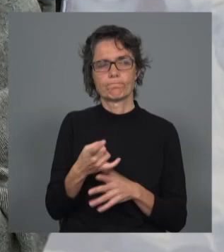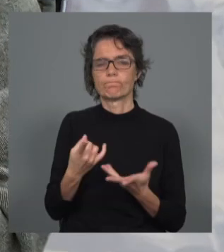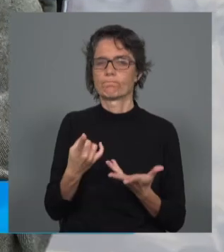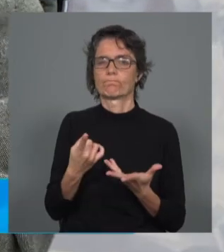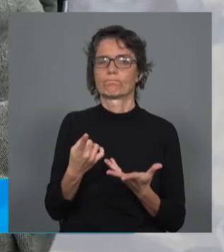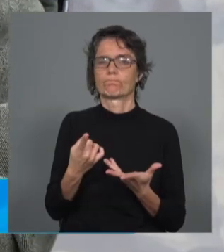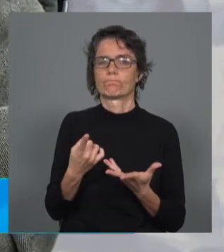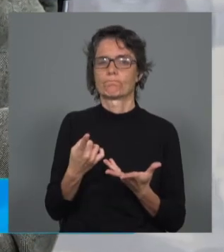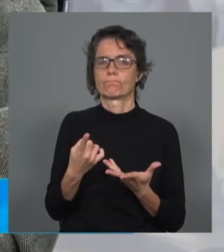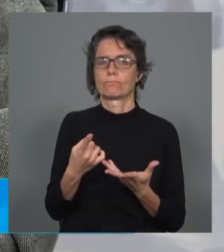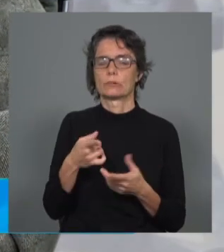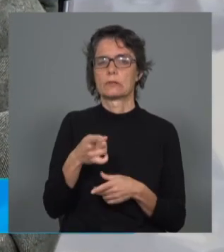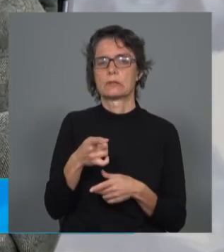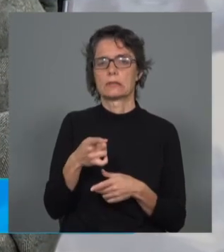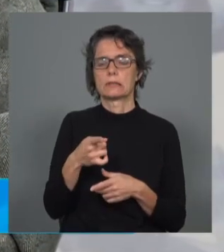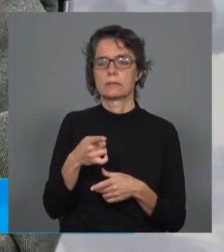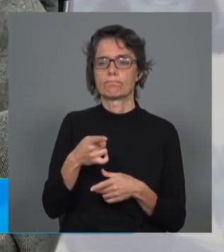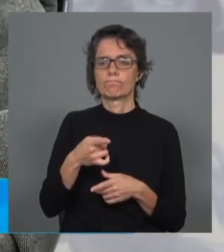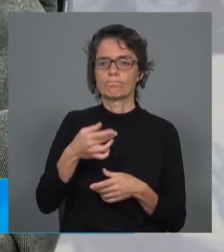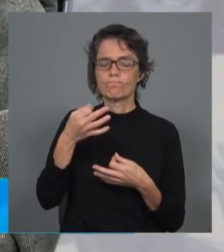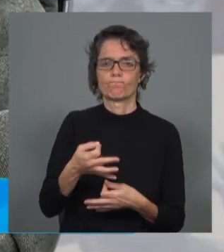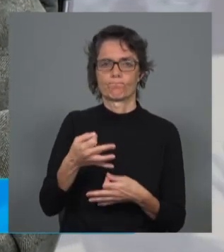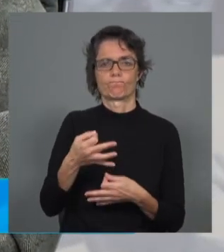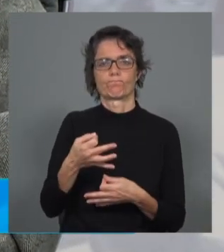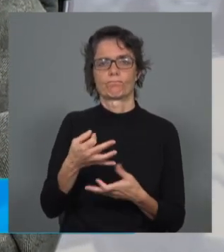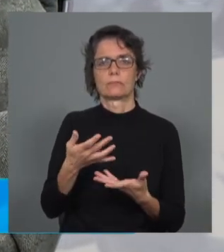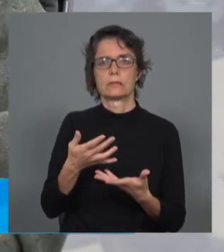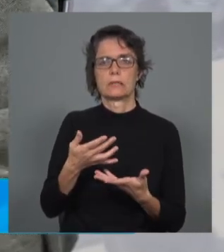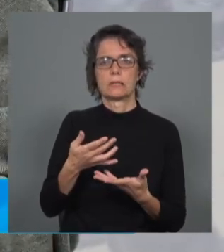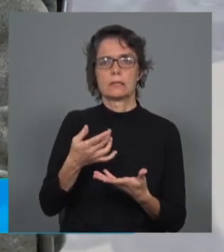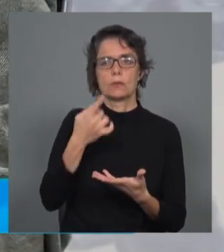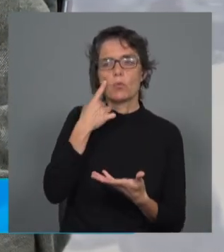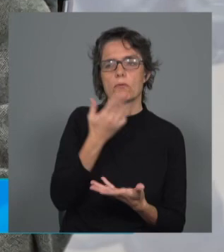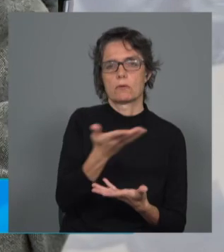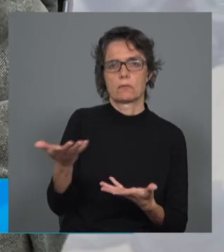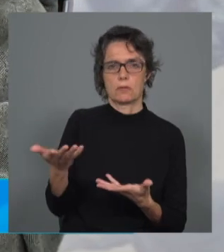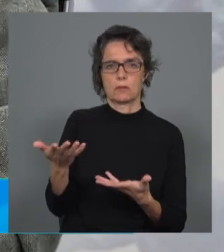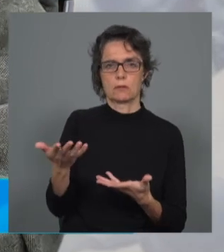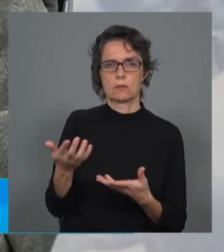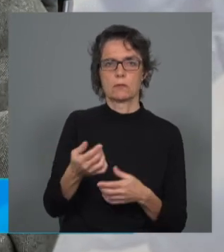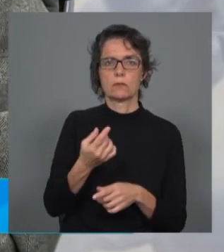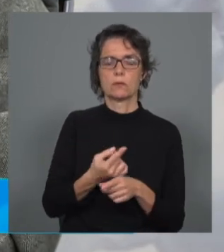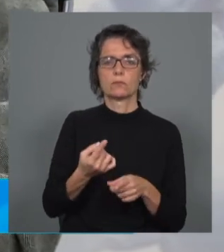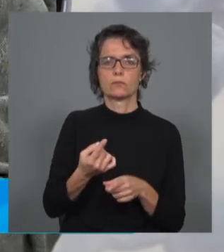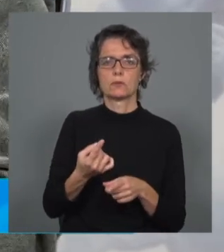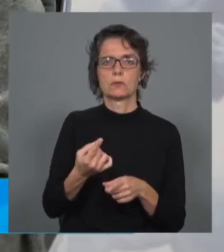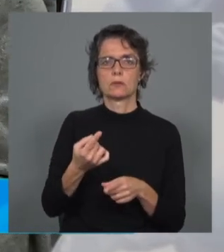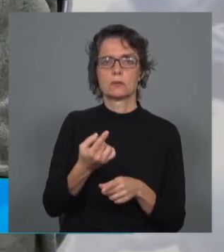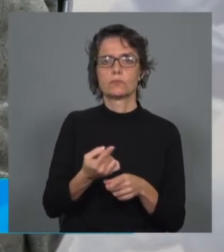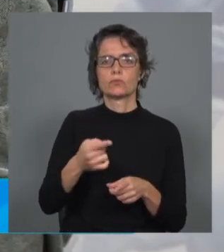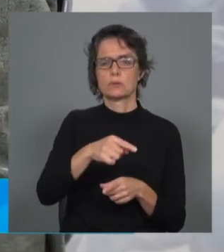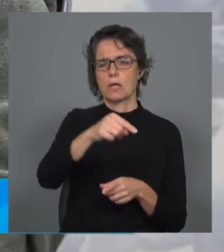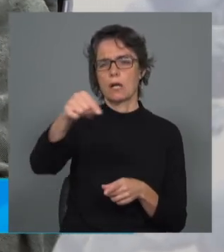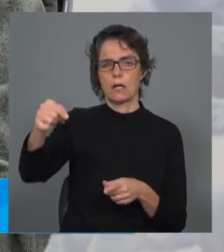acontece muitas vezes em Portugal, essa afirmação veio de fora e veio um pouco na consequência daquilo que muitos apontam